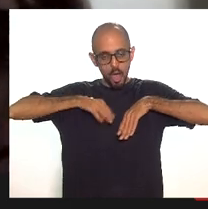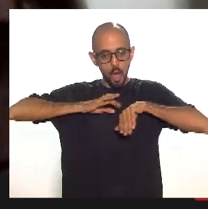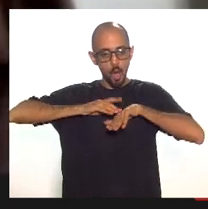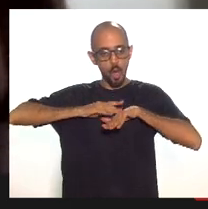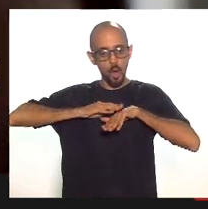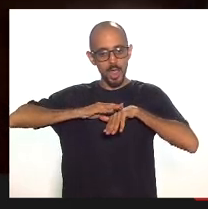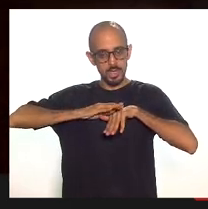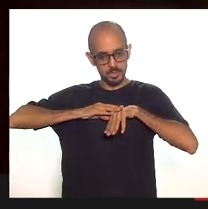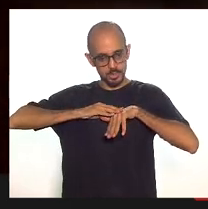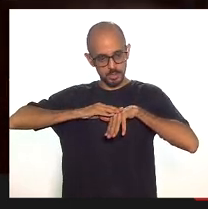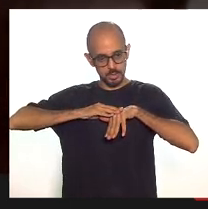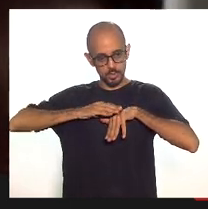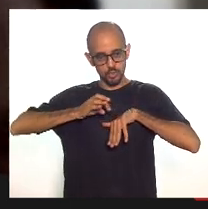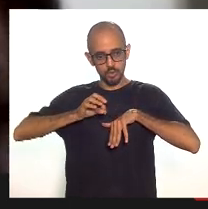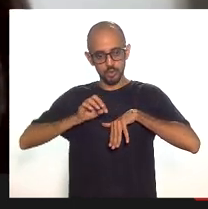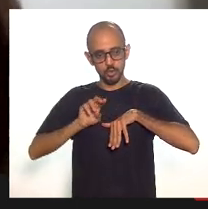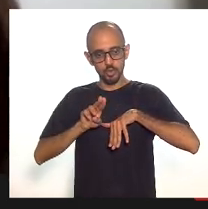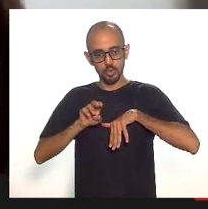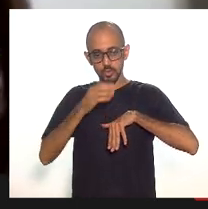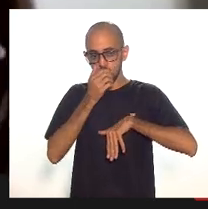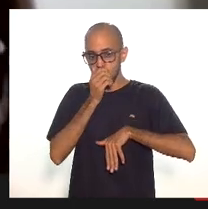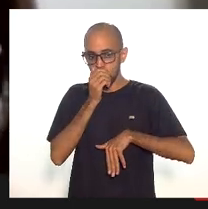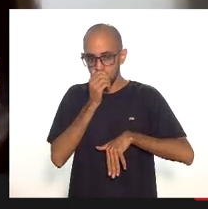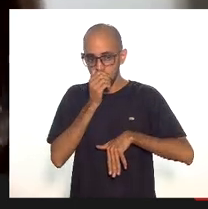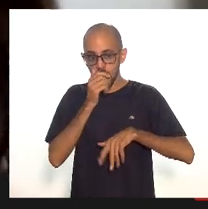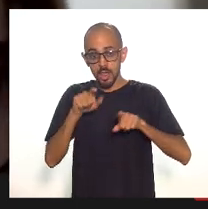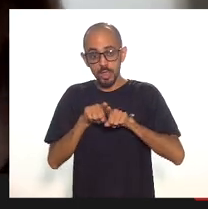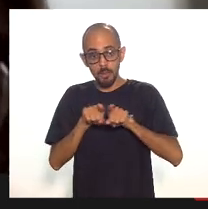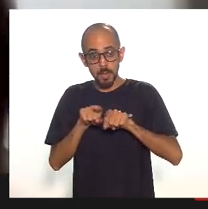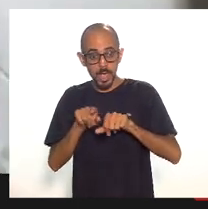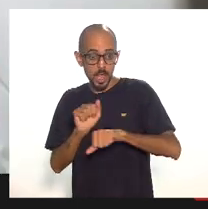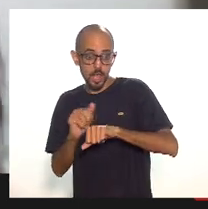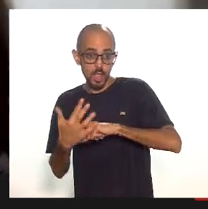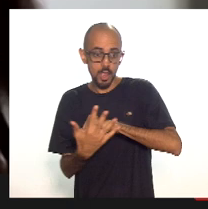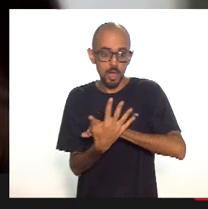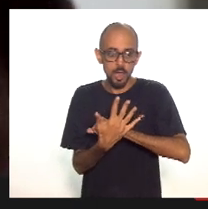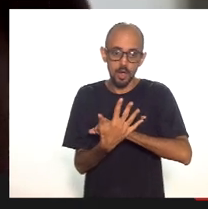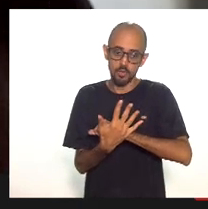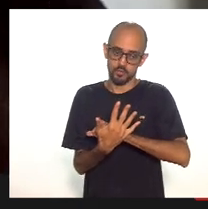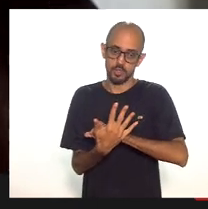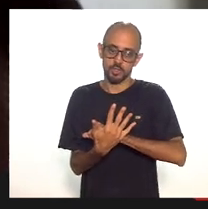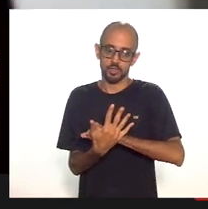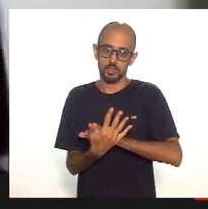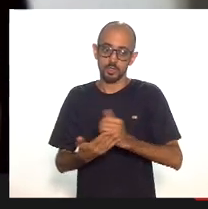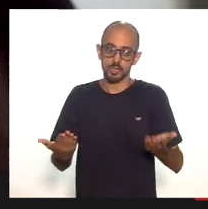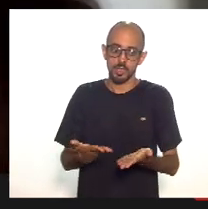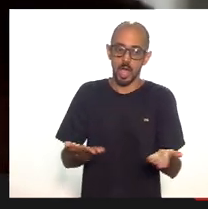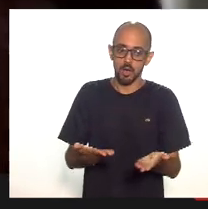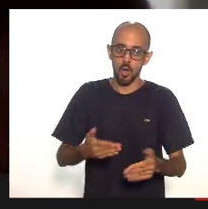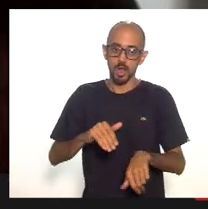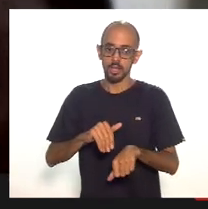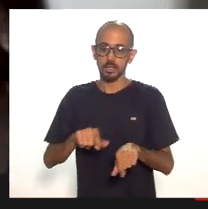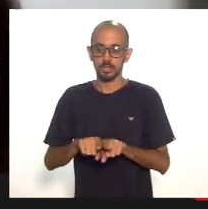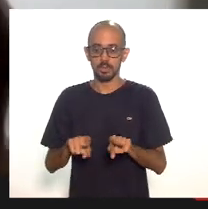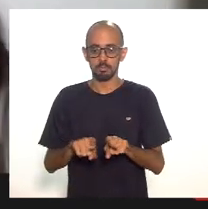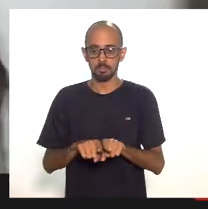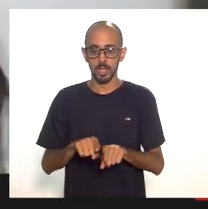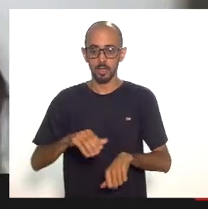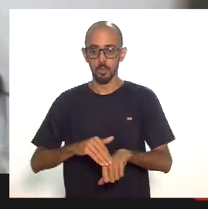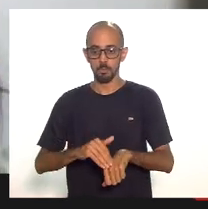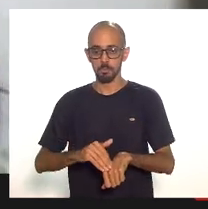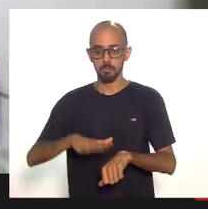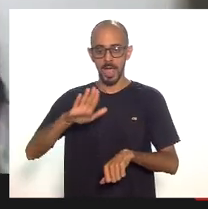em letalidade da Covid e estamos agora com mais um